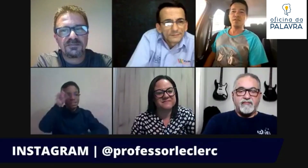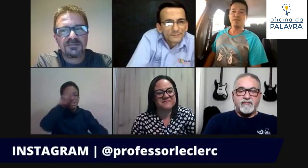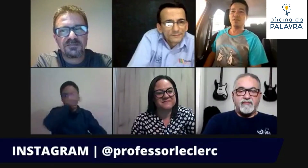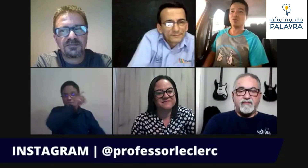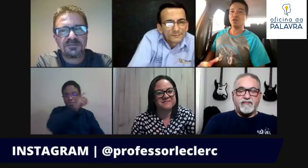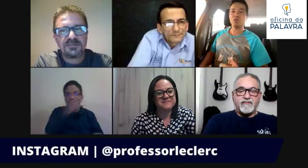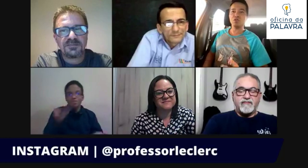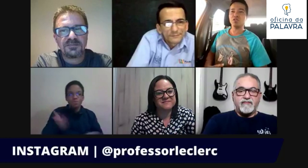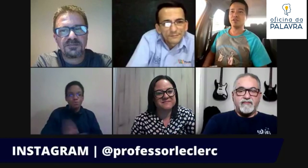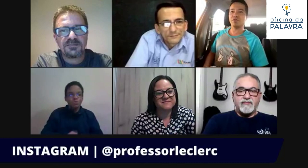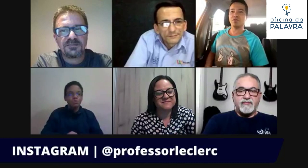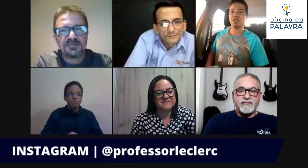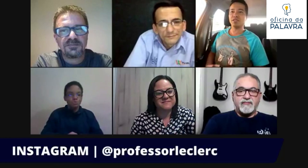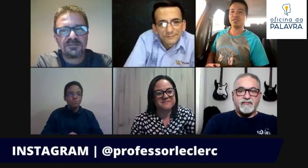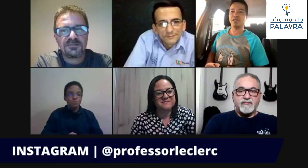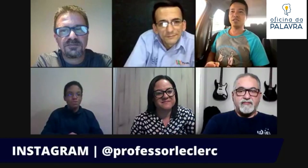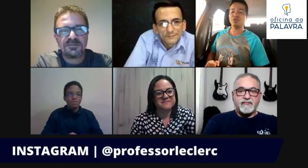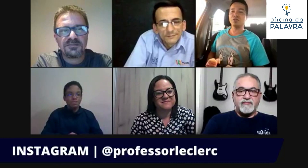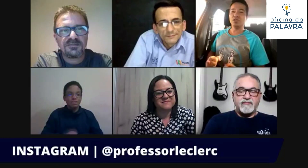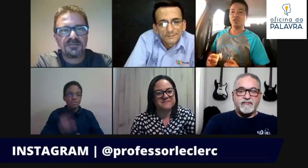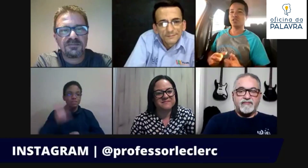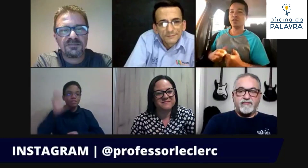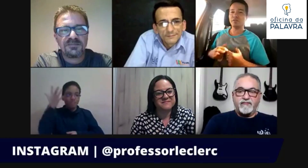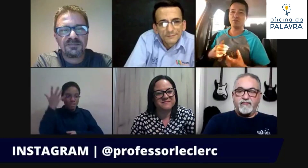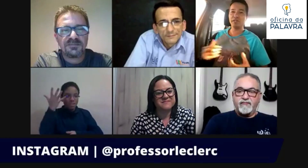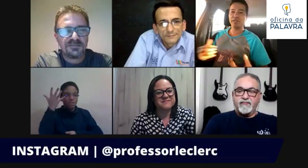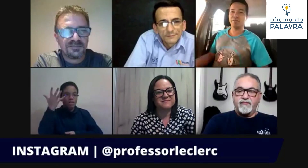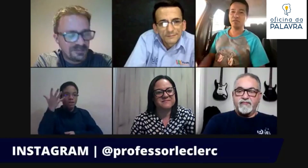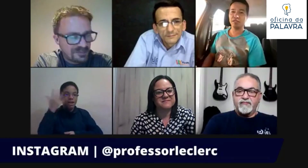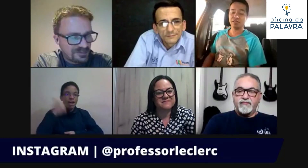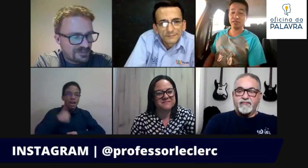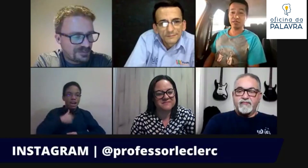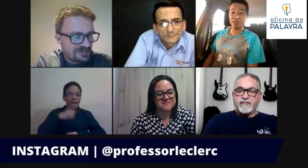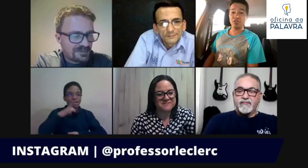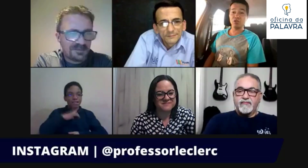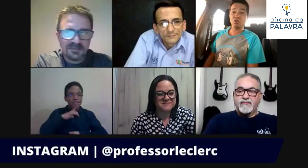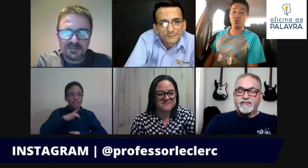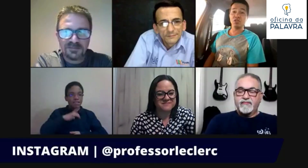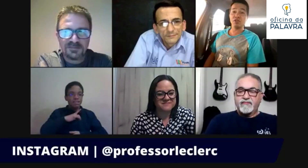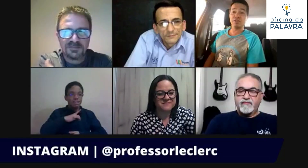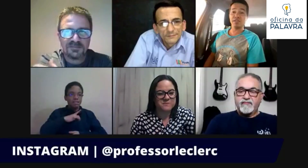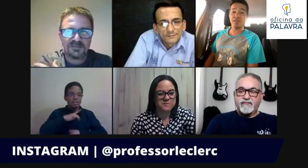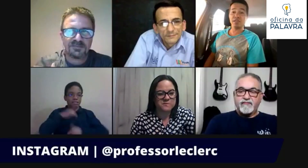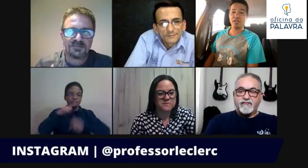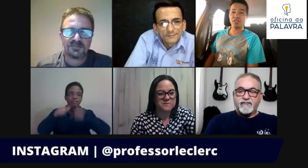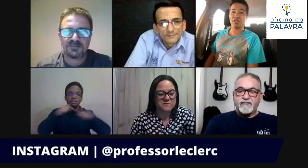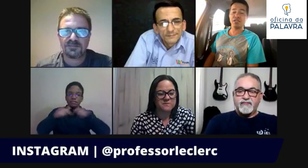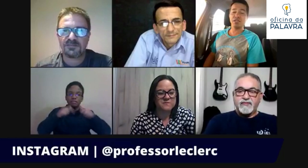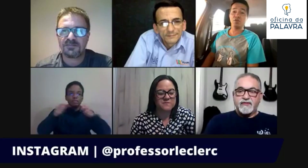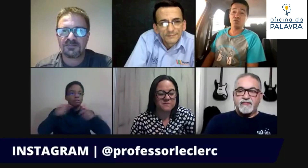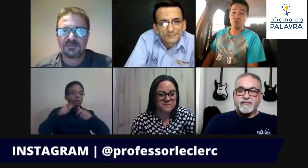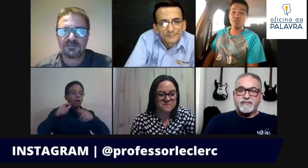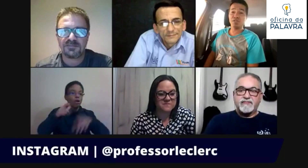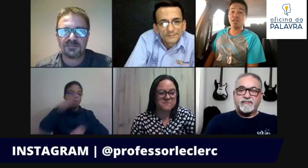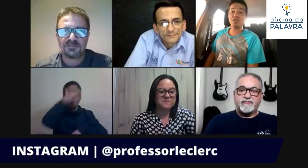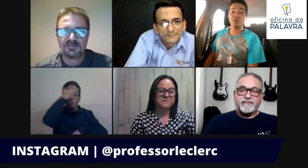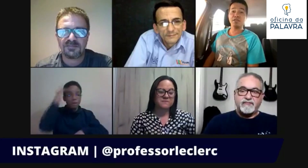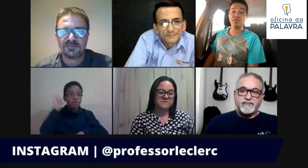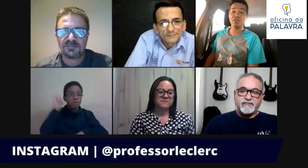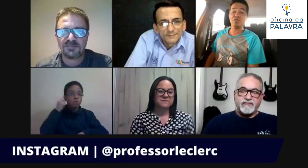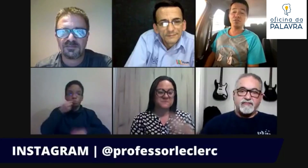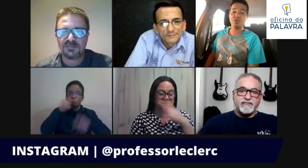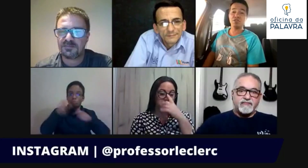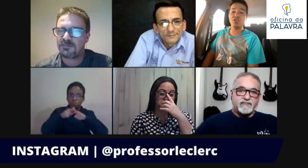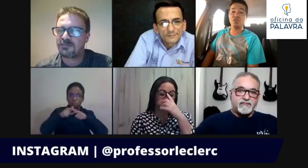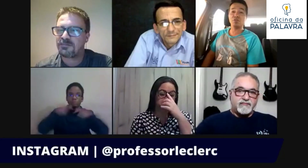pessoa. E enquanto isso estava acontecendo, eu estava com uma demanda grande de surdos na nossa igreja, é um dos ministérios